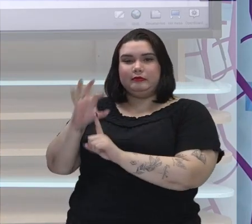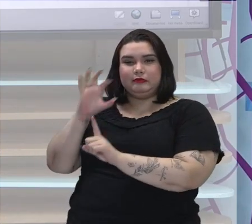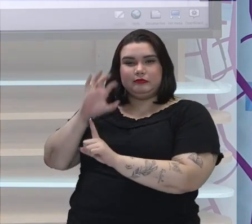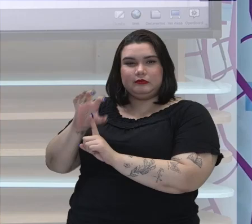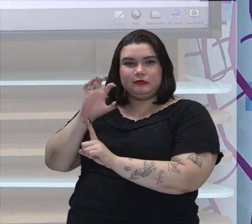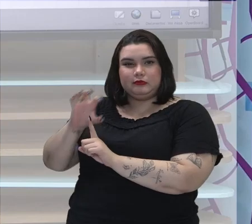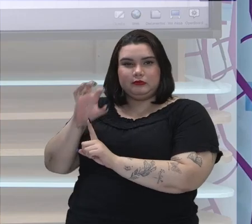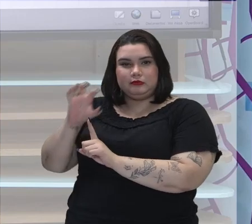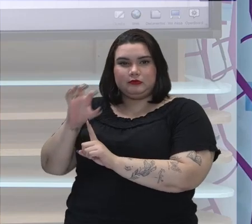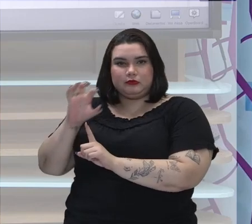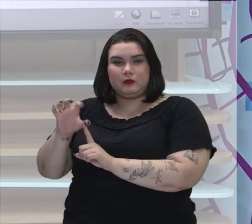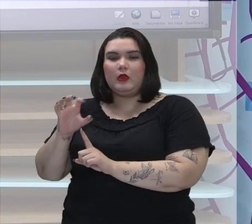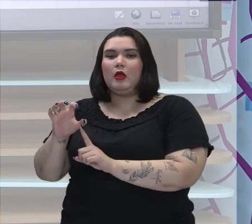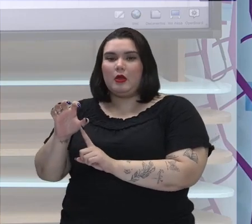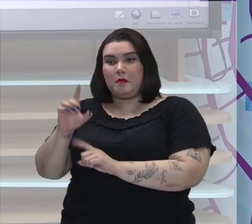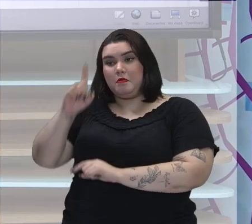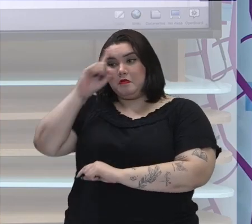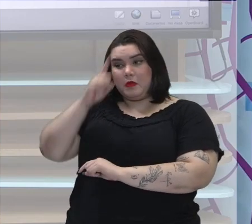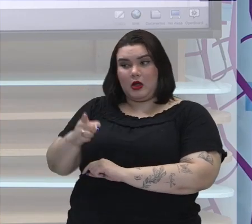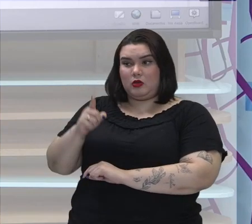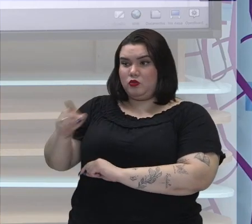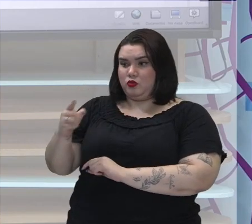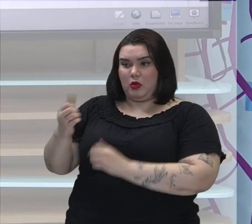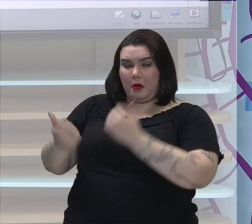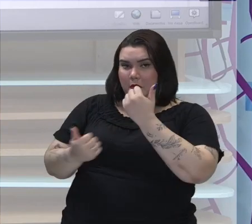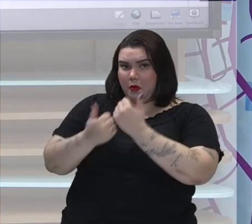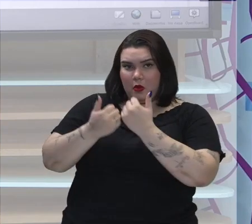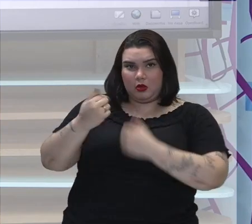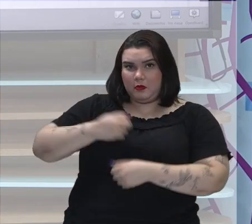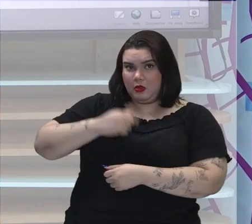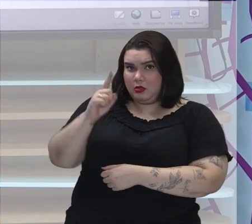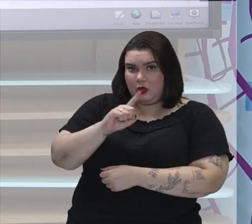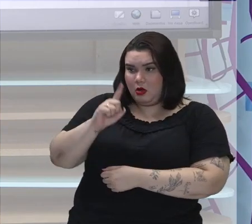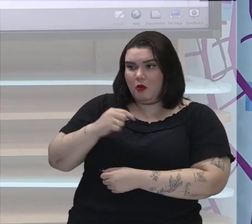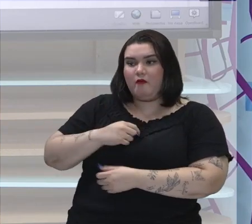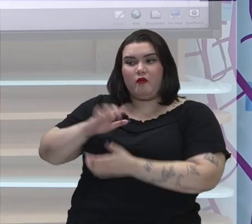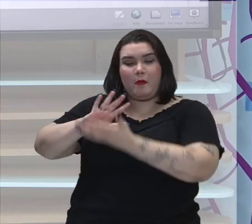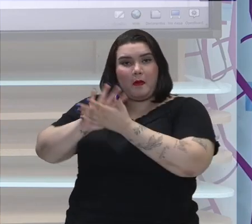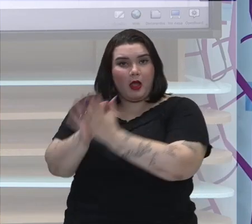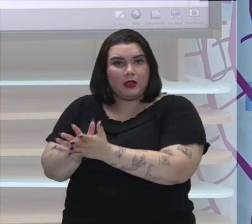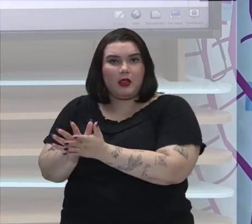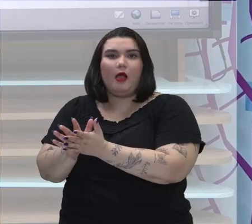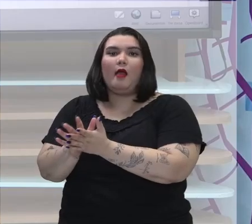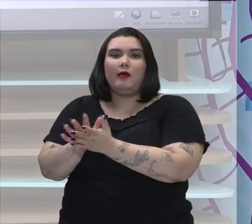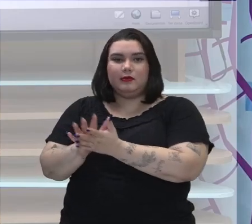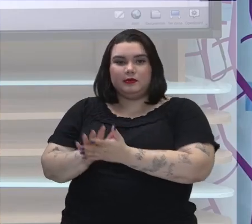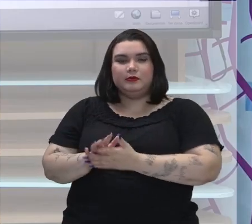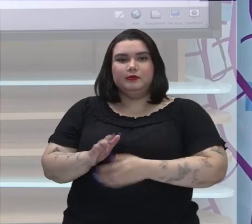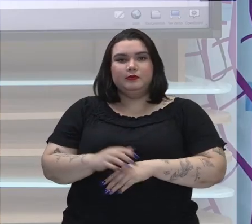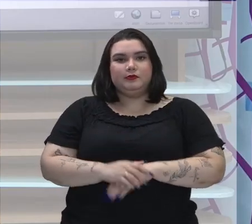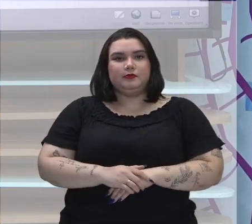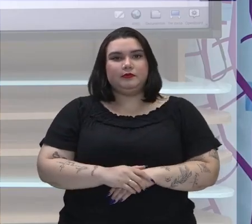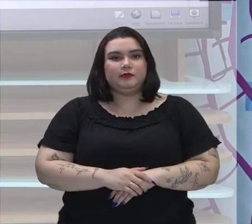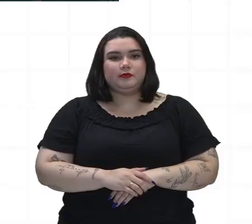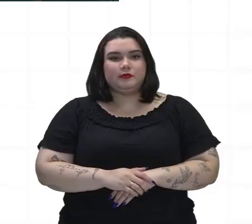que serão coagidos a estarem ao lado do povo